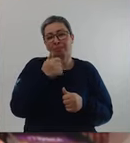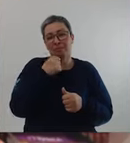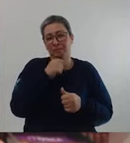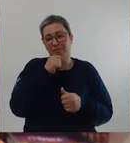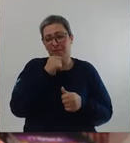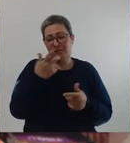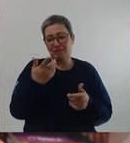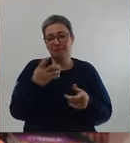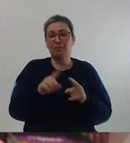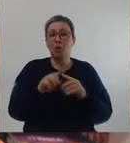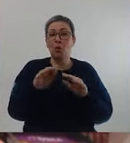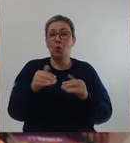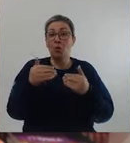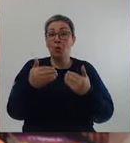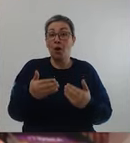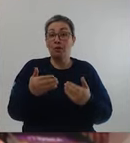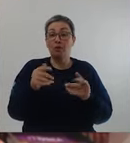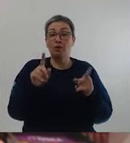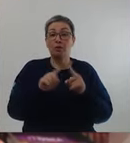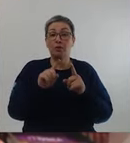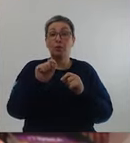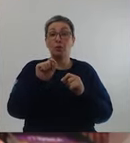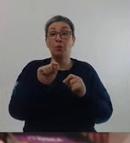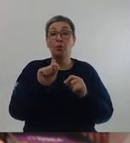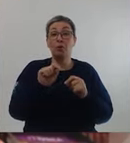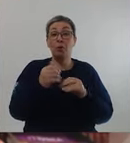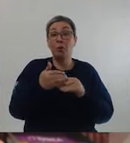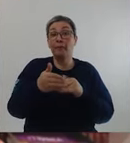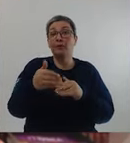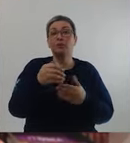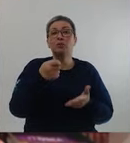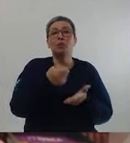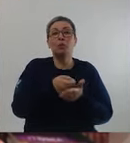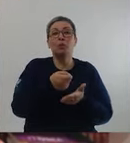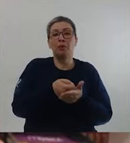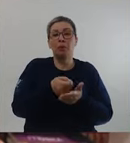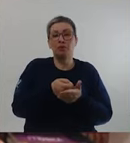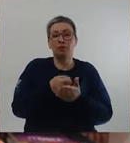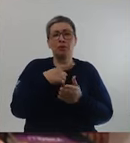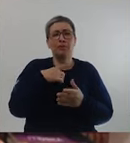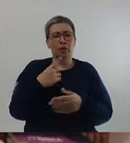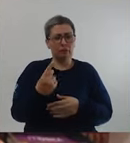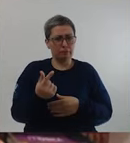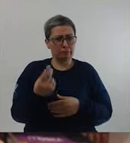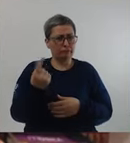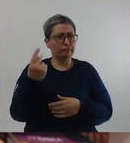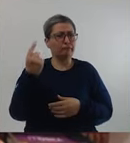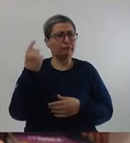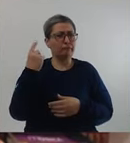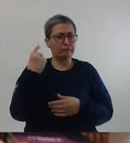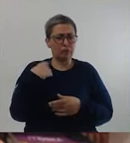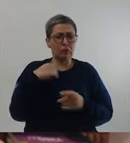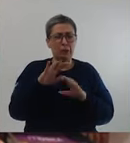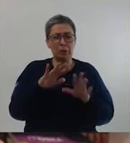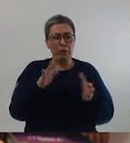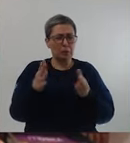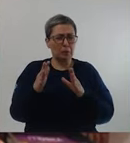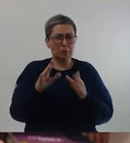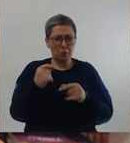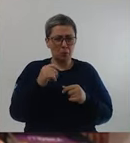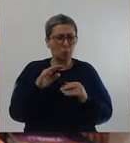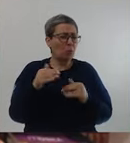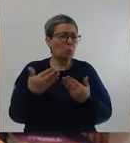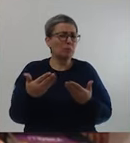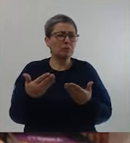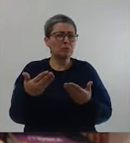vejam, quando ele passou a ser obrigatório, né? Isso já faz muito tempo. Você sabe mais ou menos